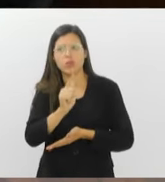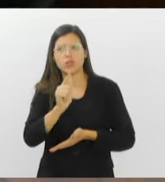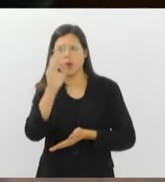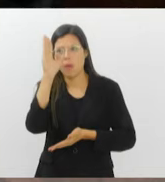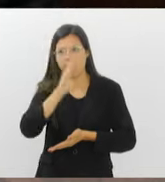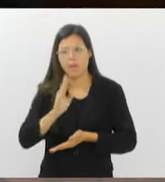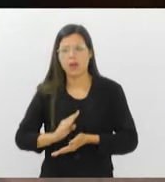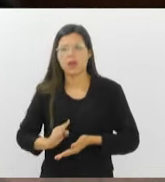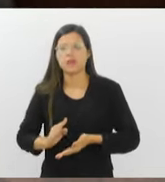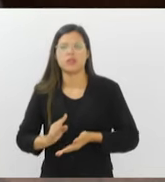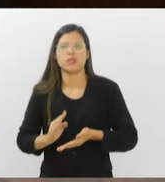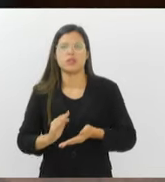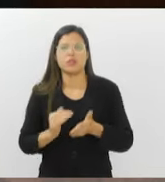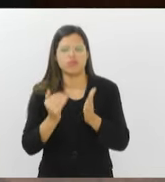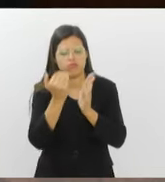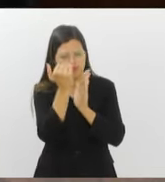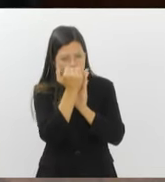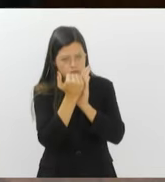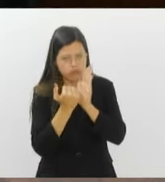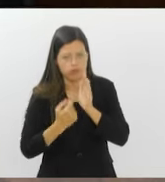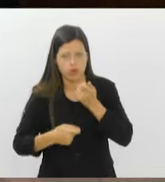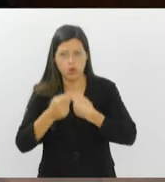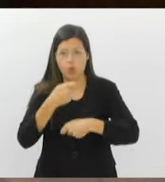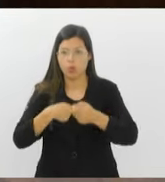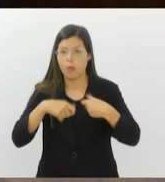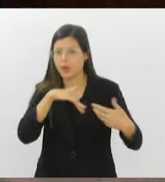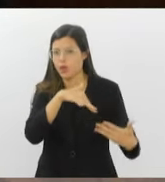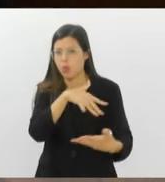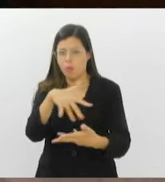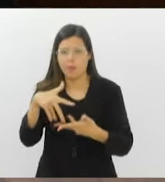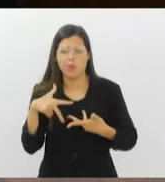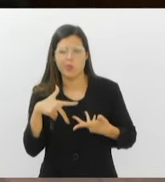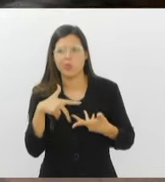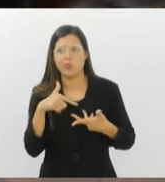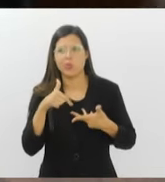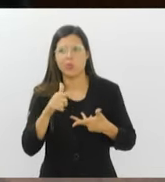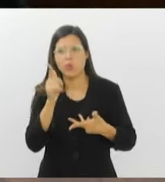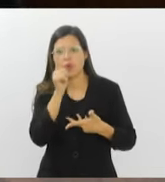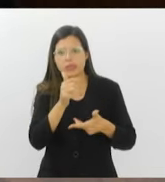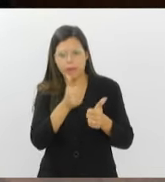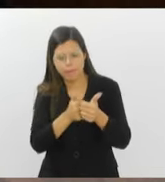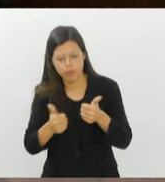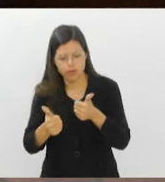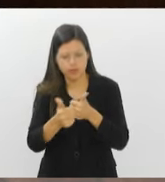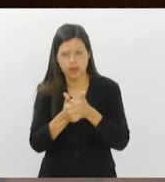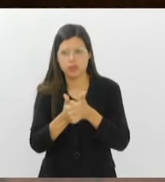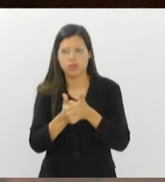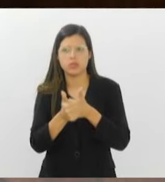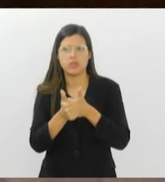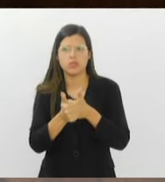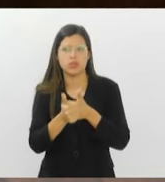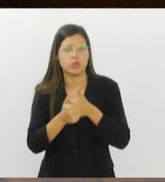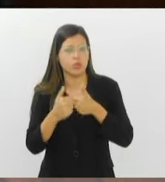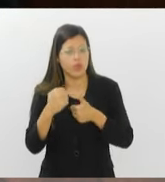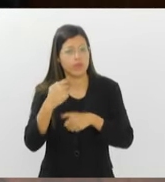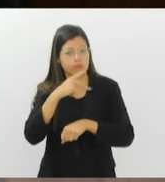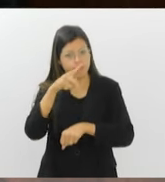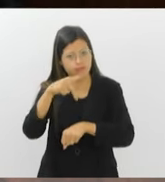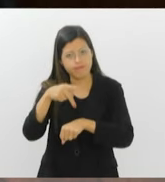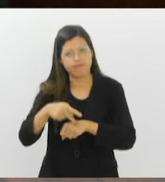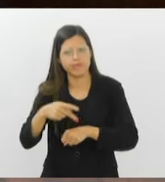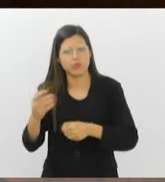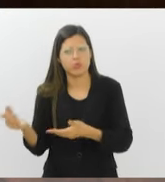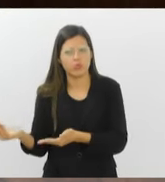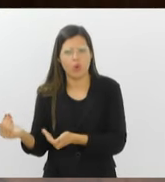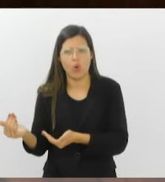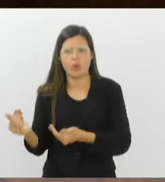ordem econômica mundial. Somente assim nós vamos conseguir dar um novo protagonismo ao nosso país, aos nossos jovens, a todas as